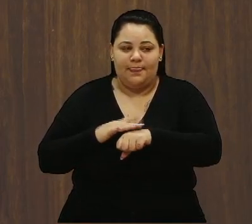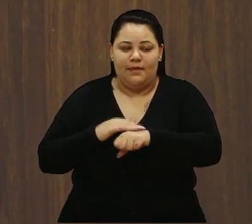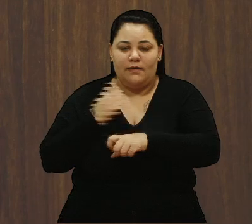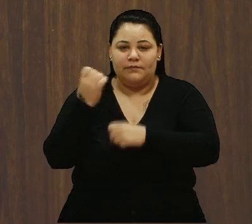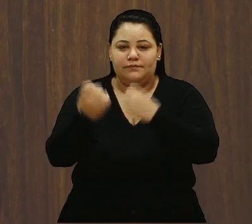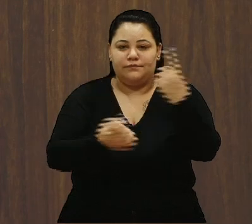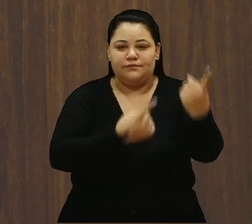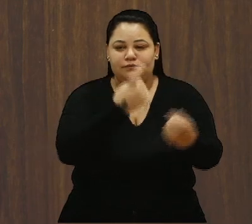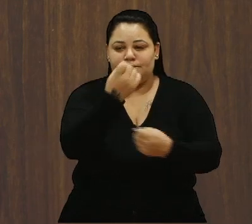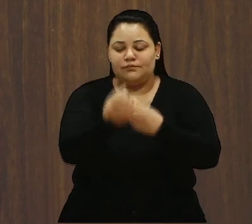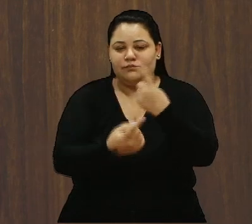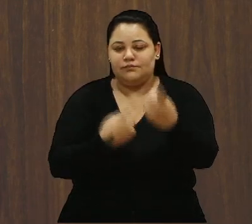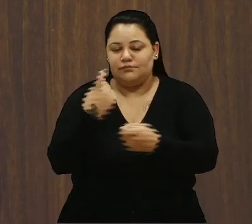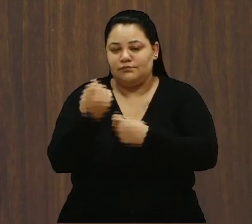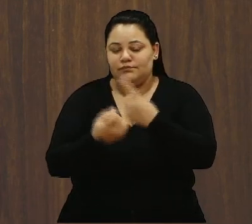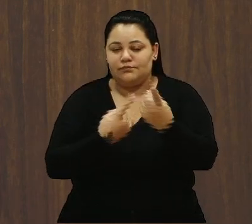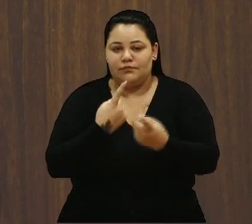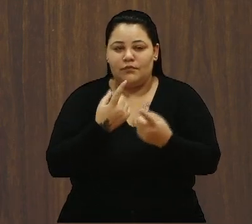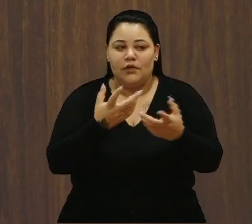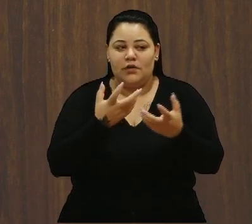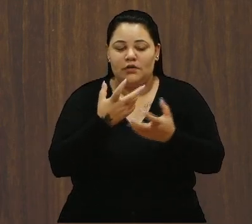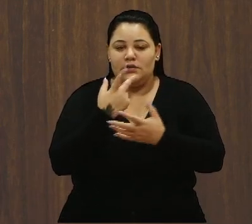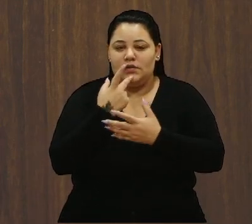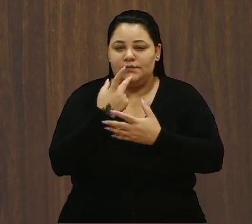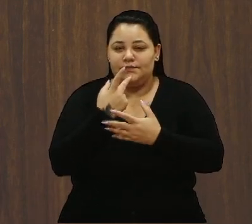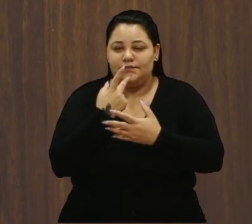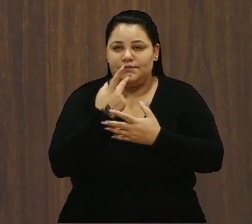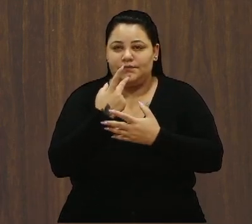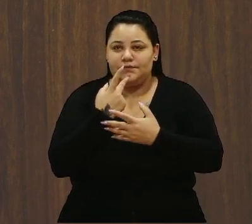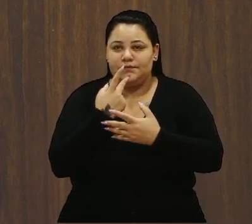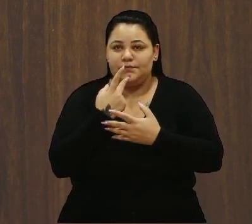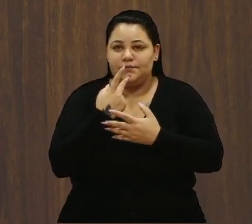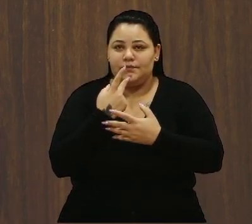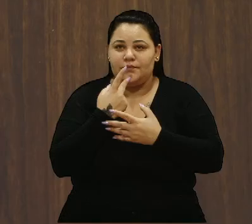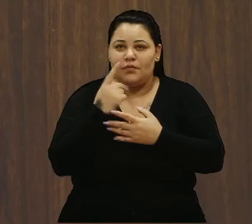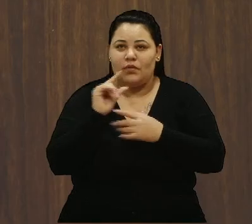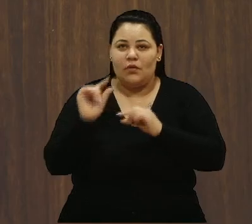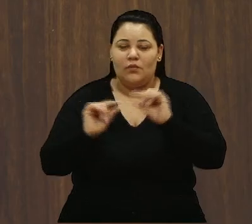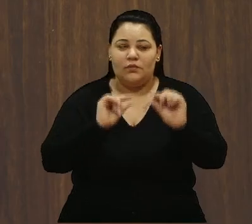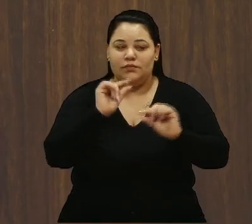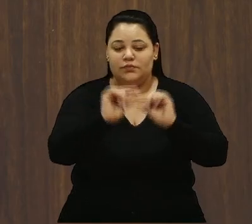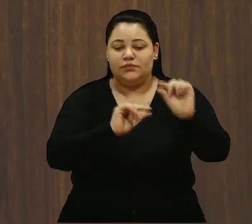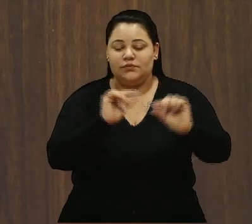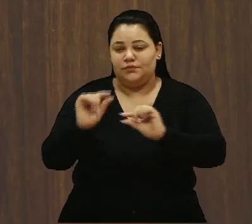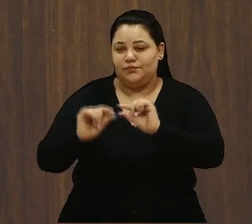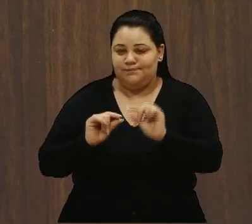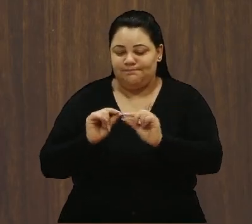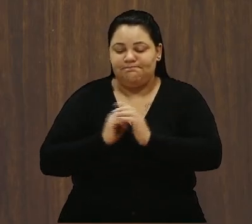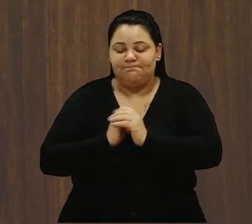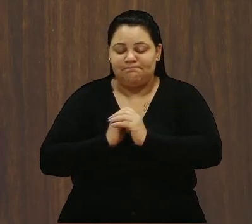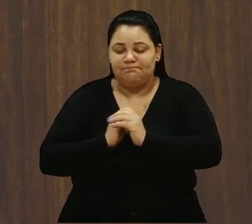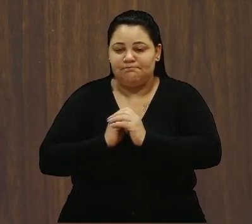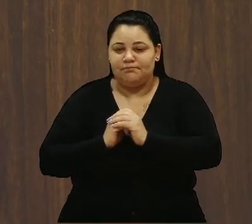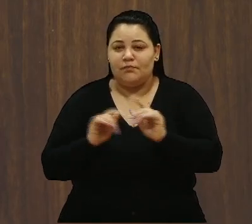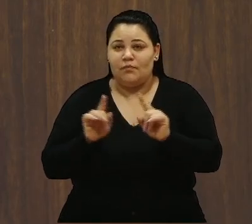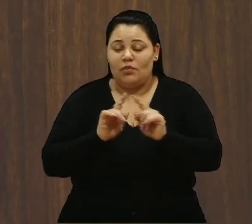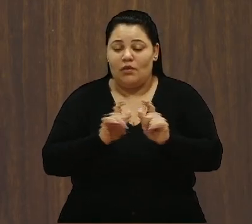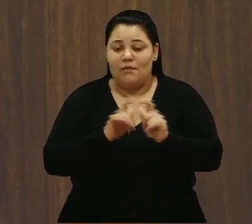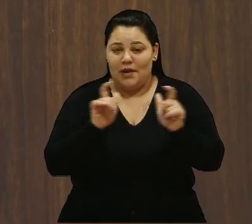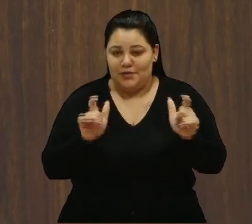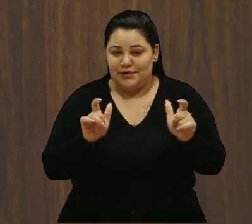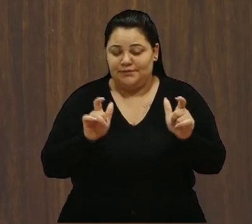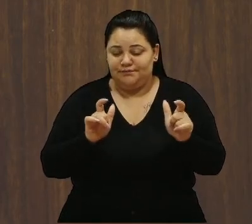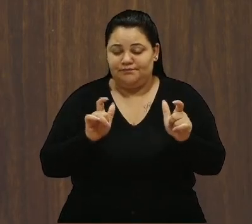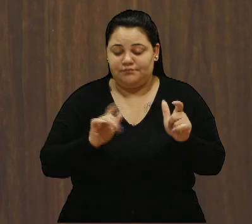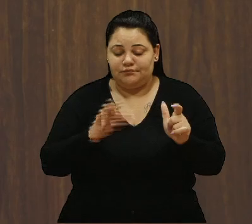que todos os vereadores e vereadoras que falaram um pouquinho, depois ouviram, a maioria eram mães, né,